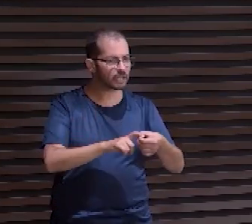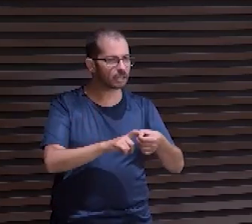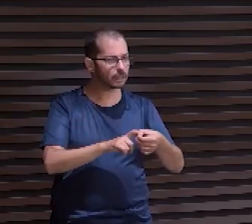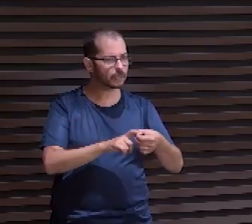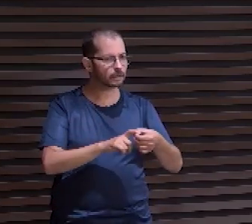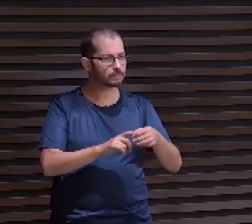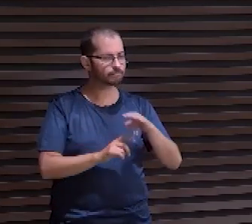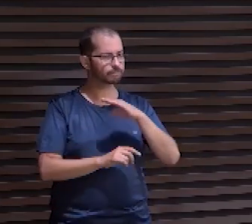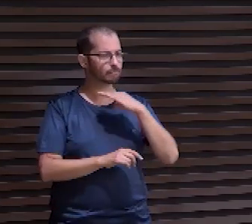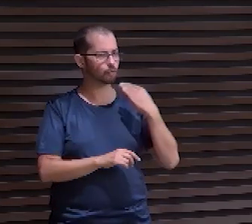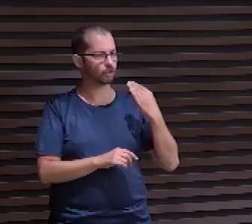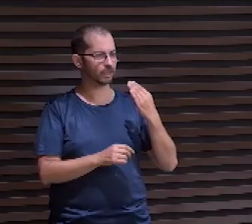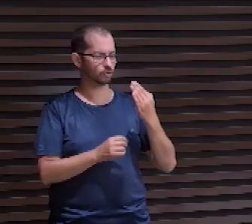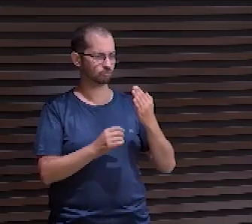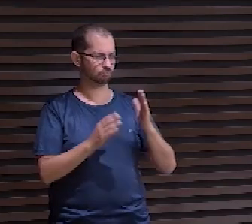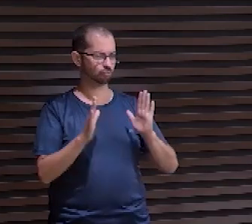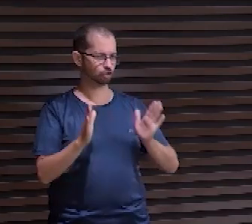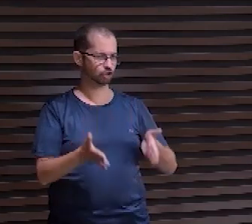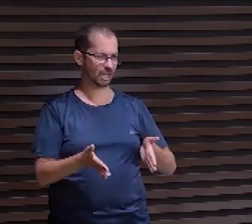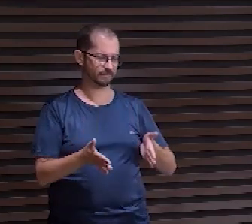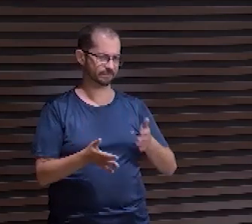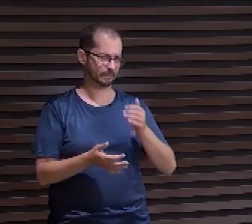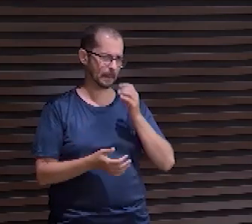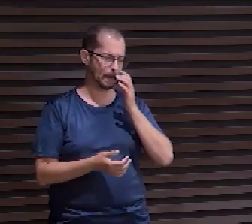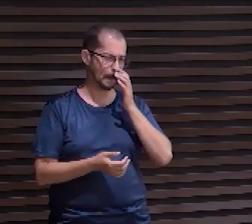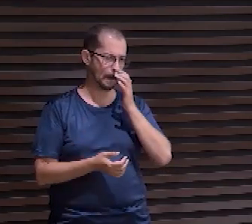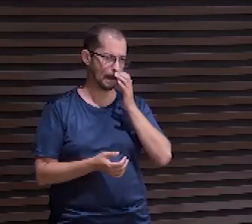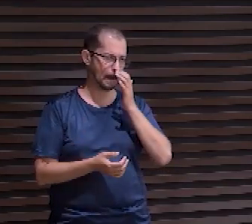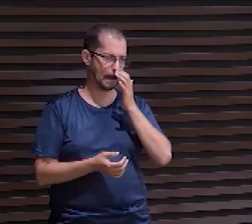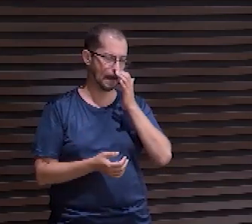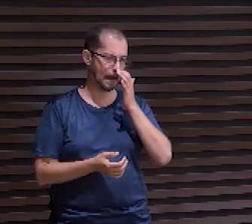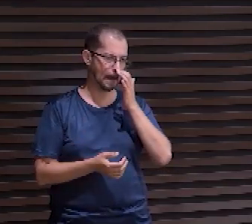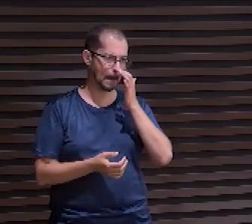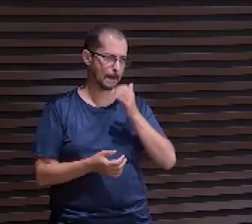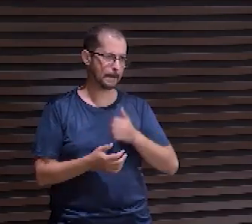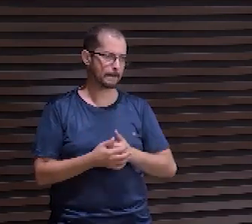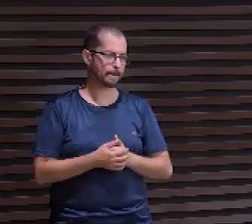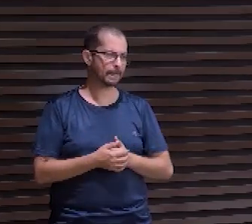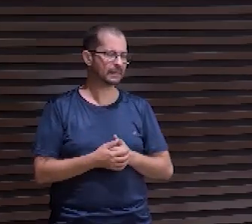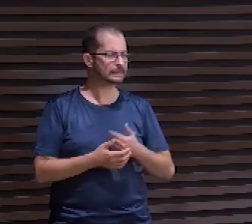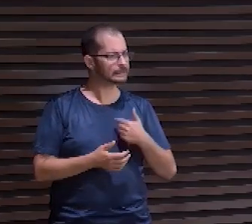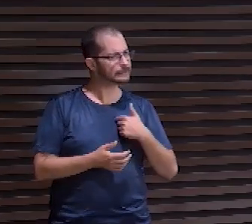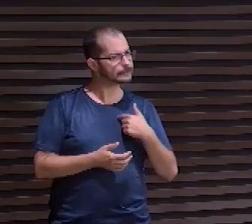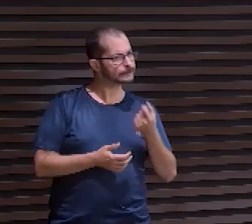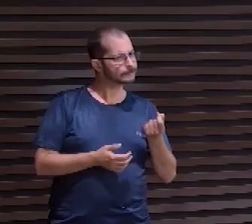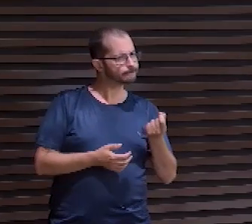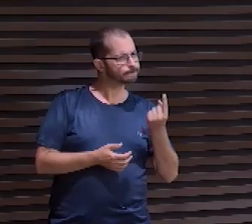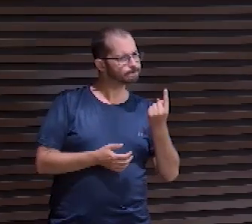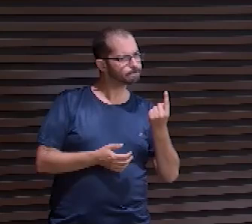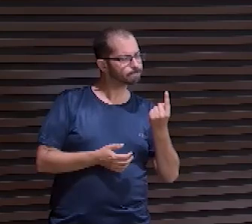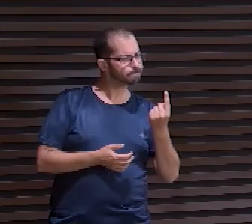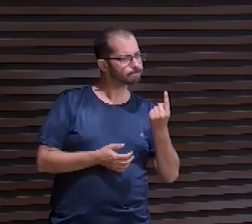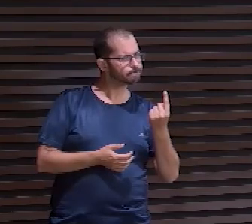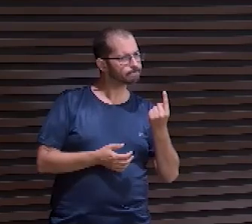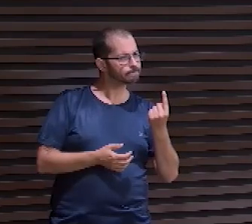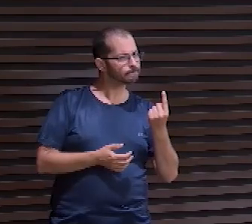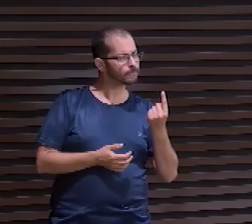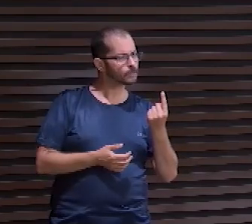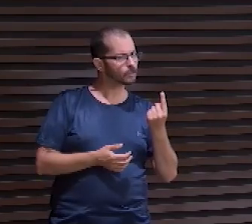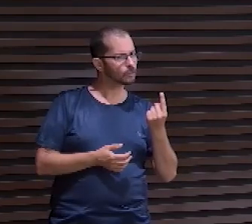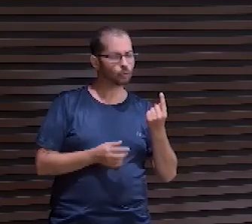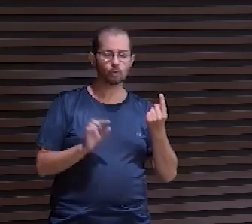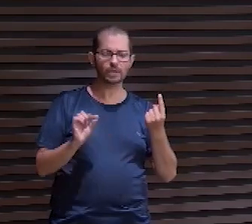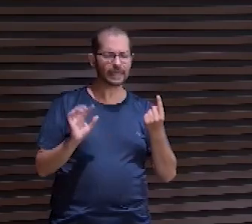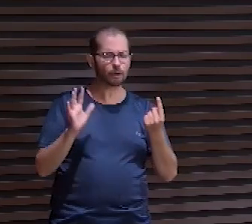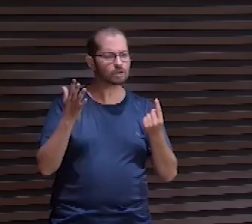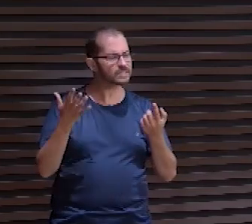ele estava morto. Ele tinha partido. Só uma coisa me intrigou, pastor. O que foi, minha